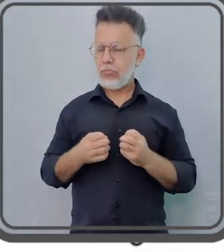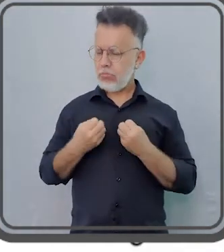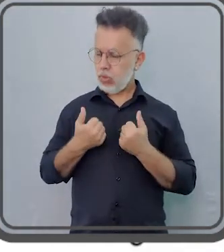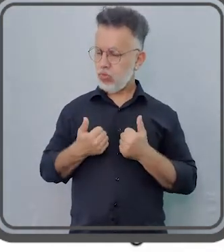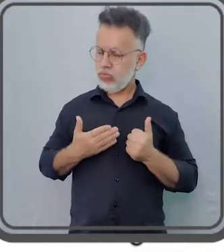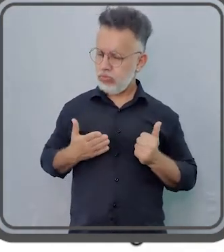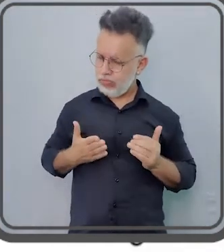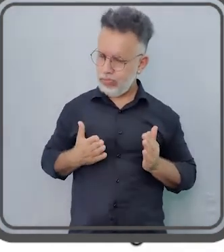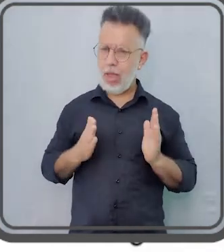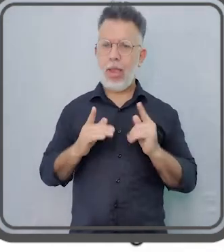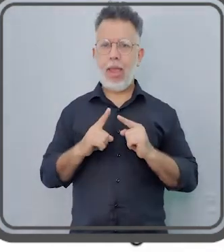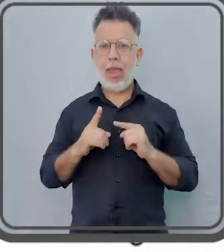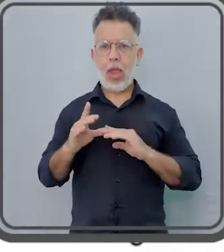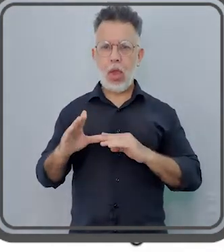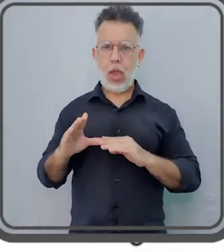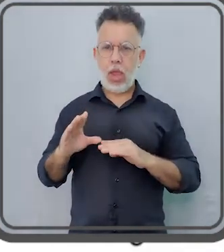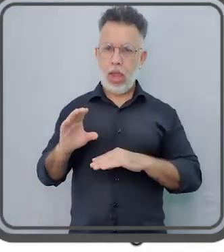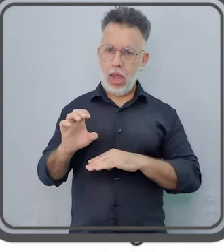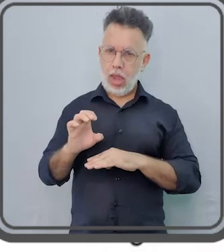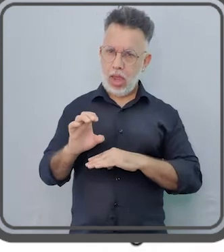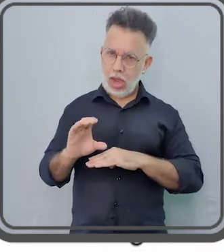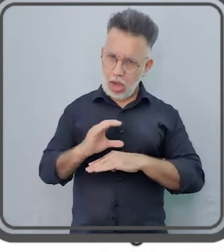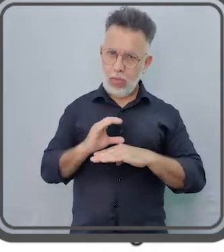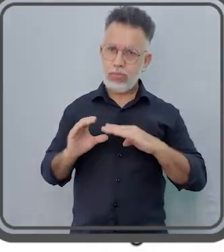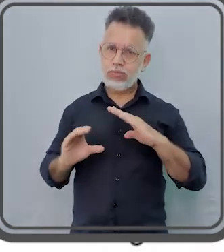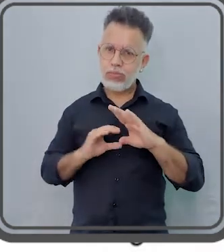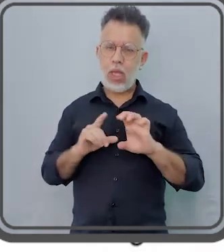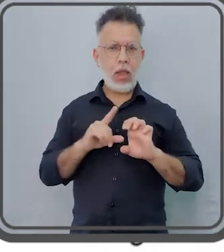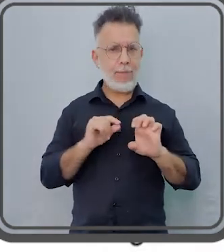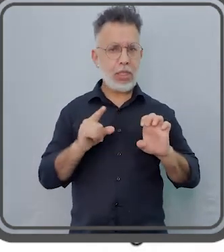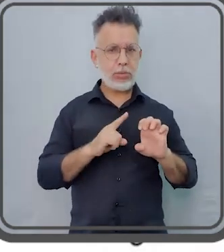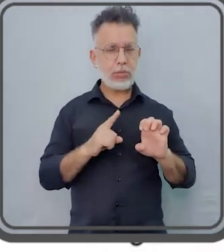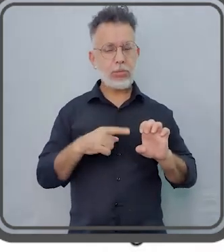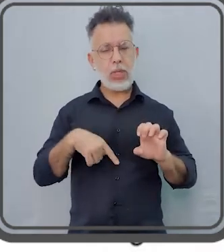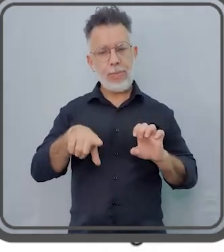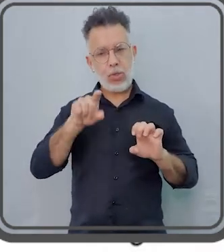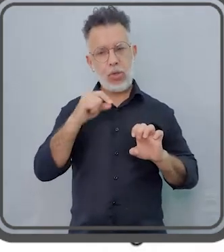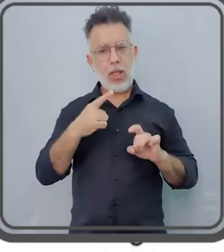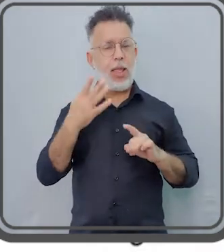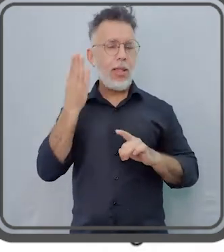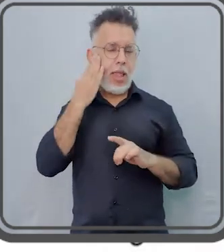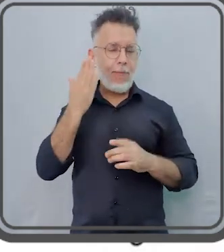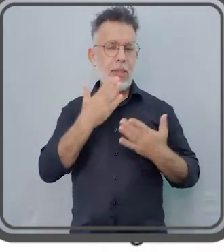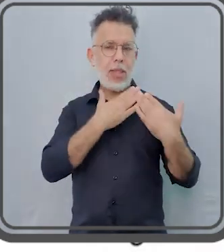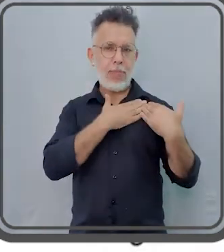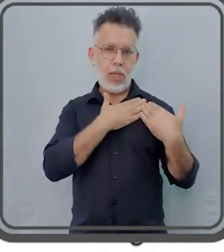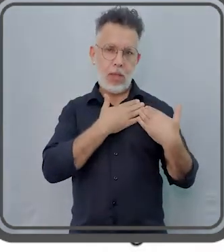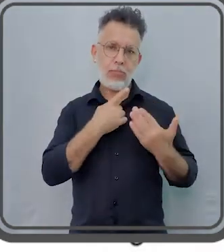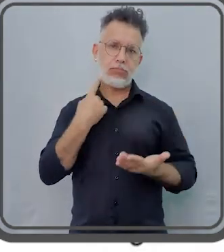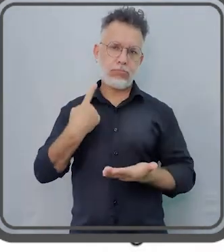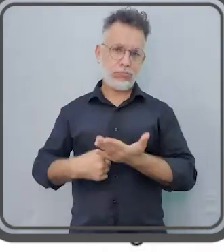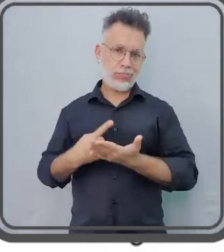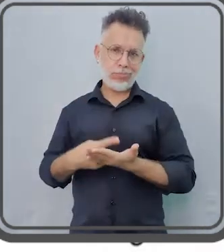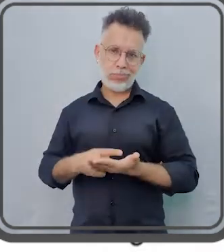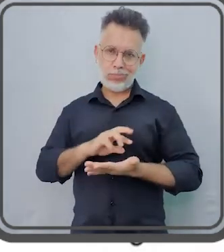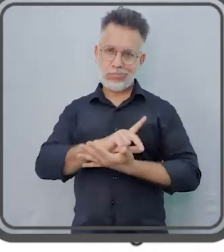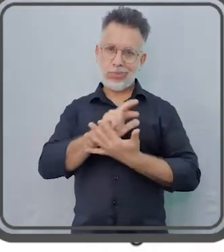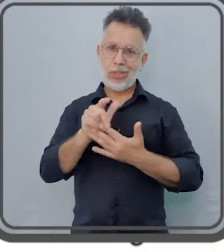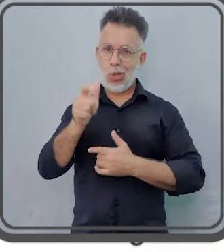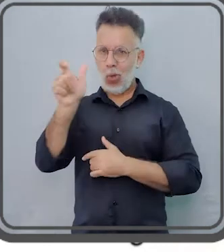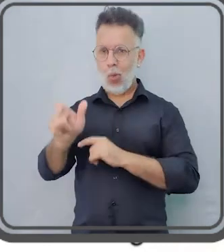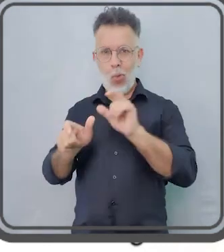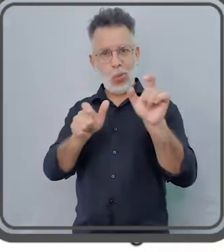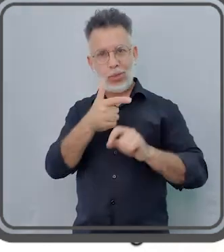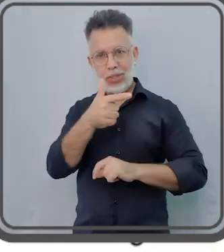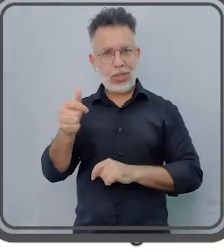empreendi, empreendo por opção, sabendo muito do meu papel também de compromisso com essas tantas outras mulheres que empreendem por